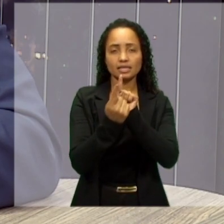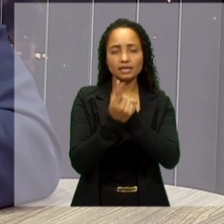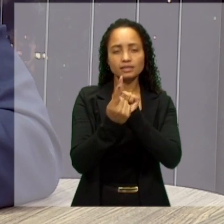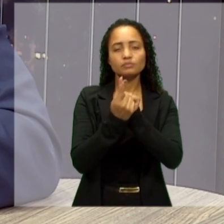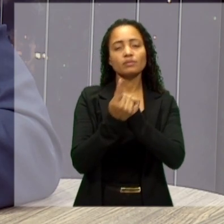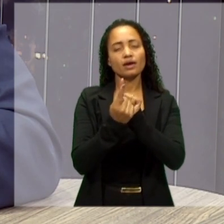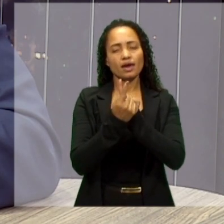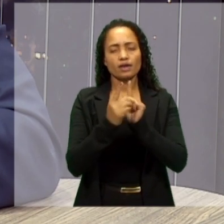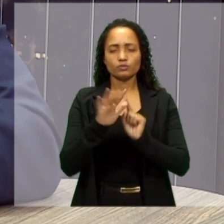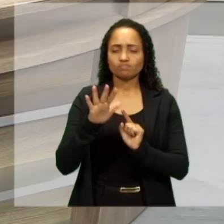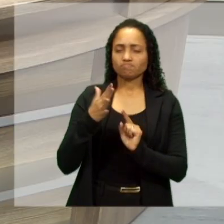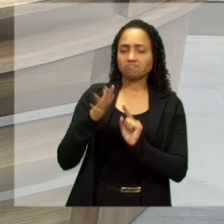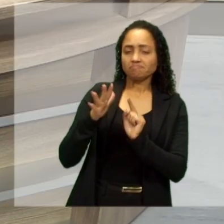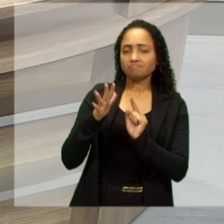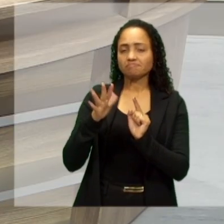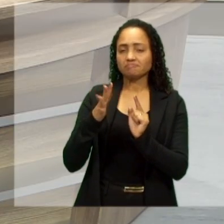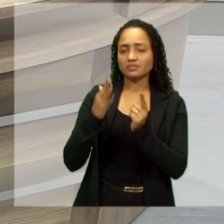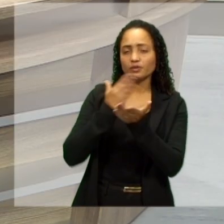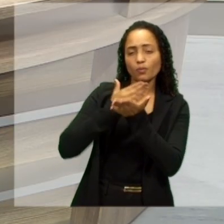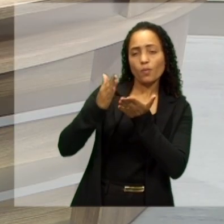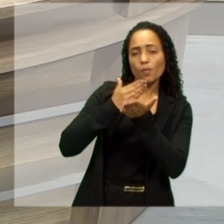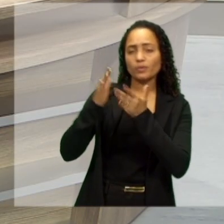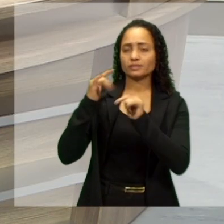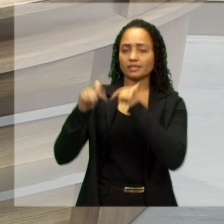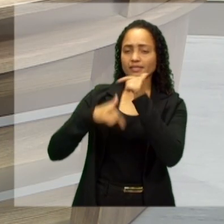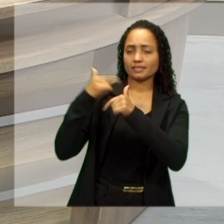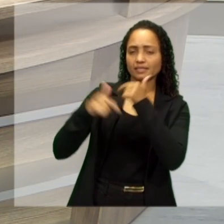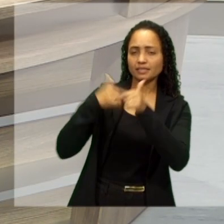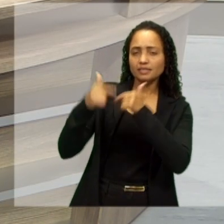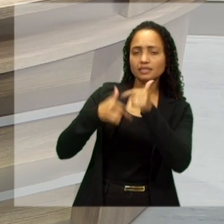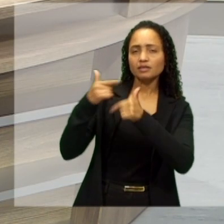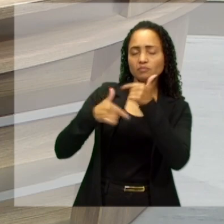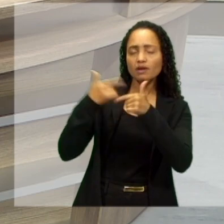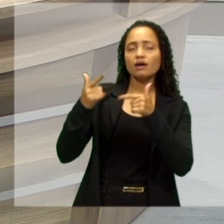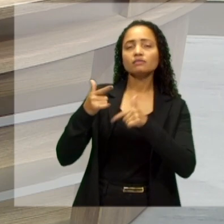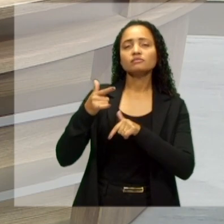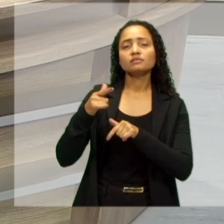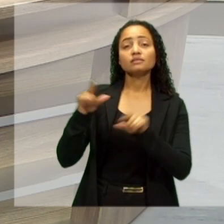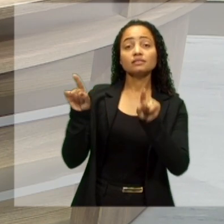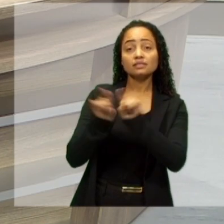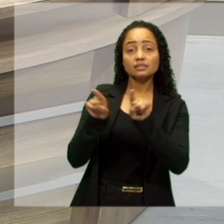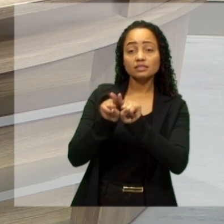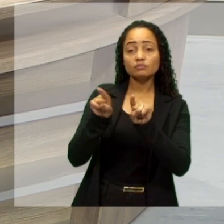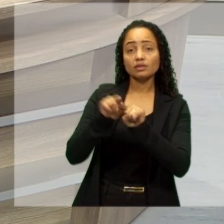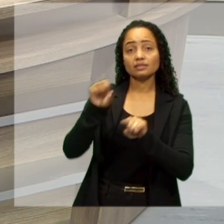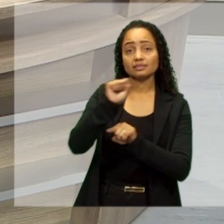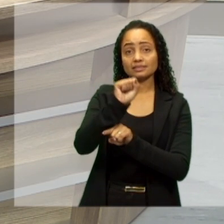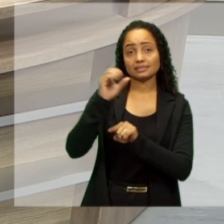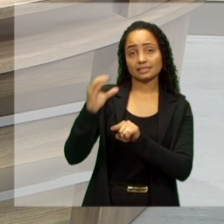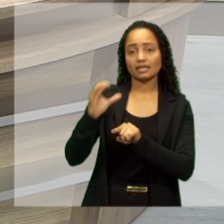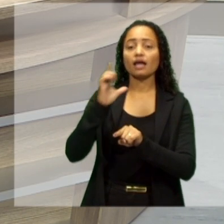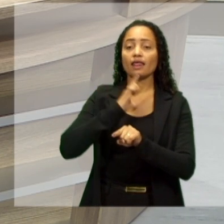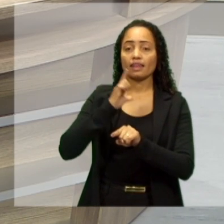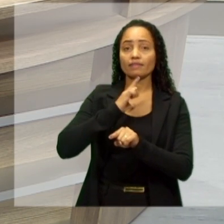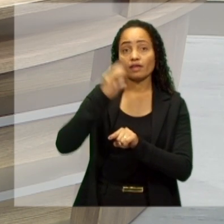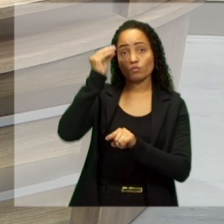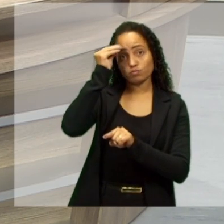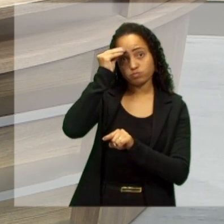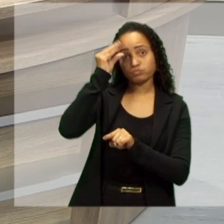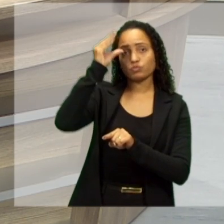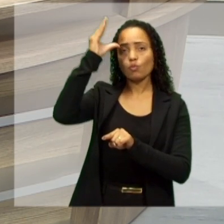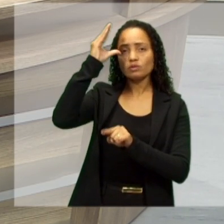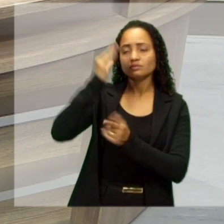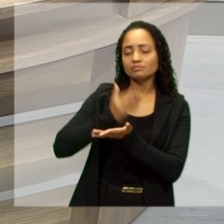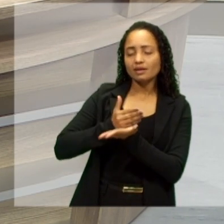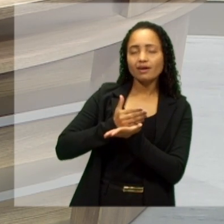muito precário, porque a gente estava começando. Então, em relação à Defensoria Pública de Santa Catarina, eu tenho um conhecimento desde a sua